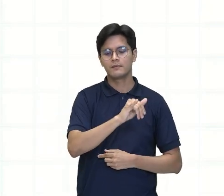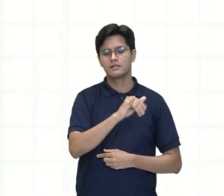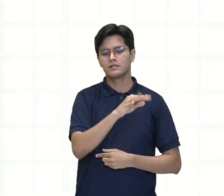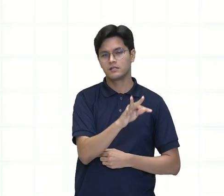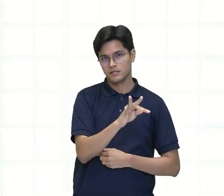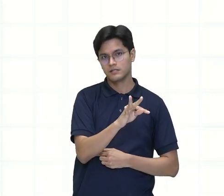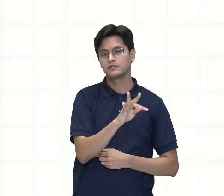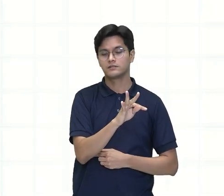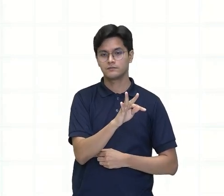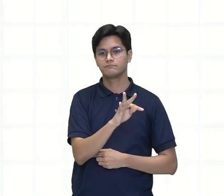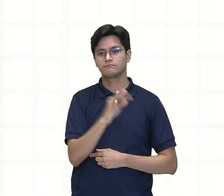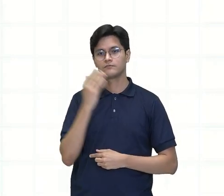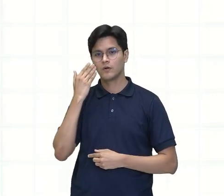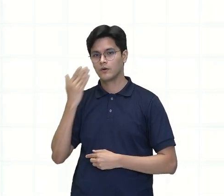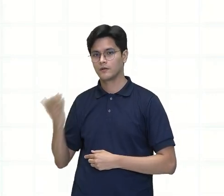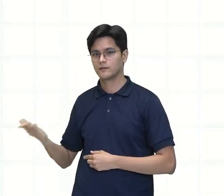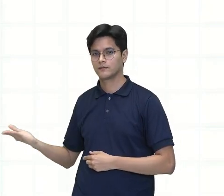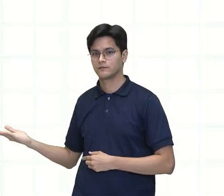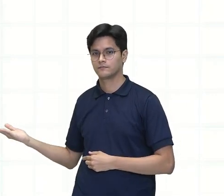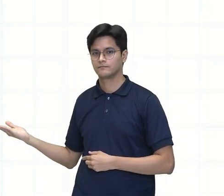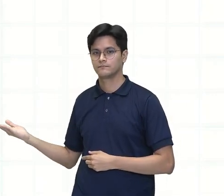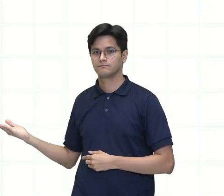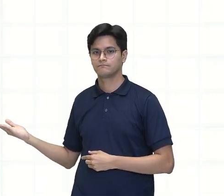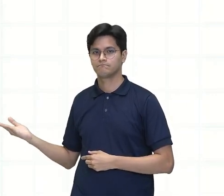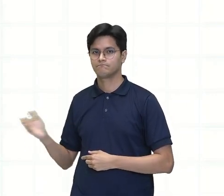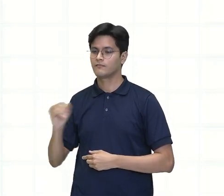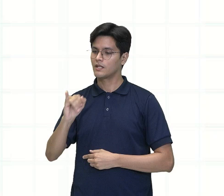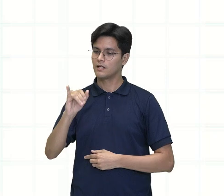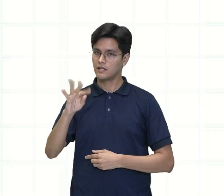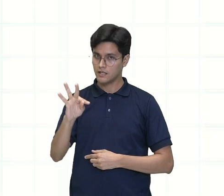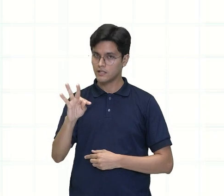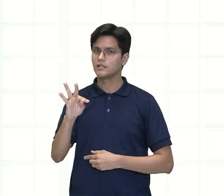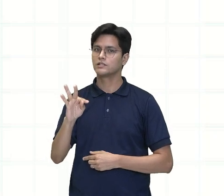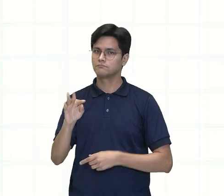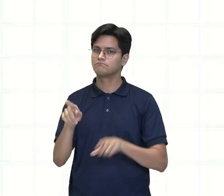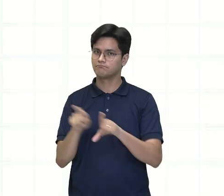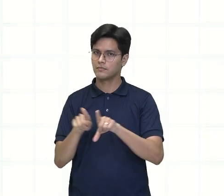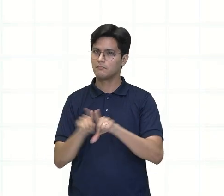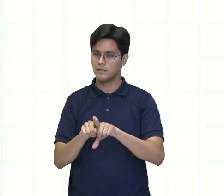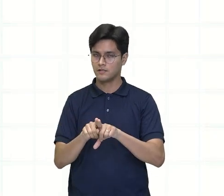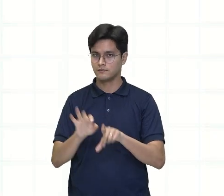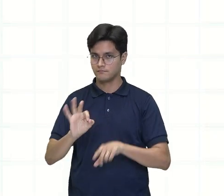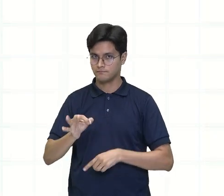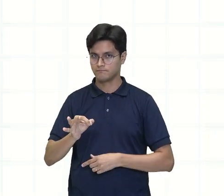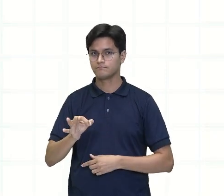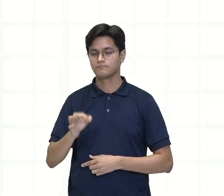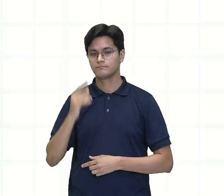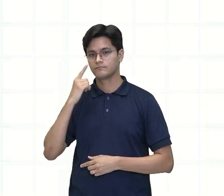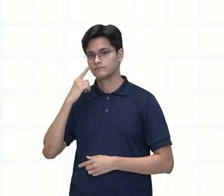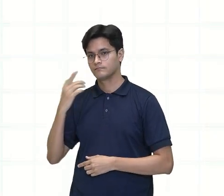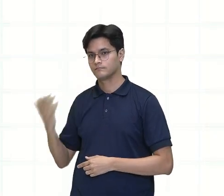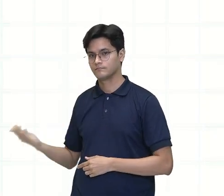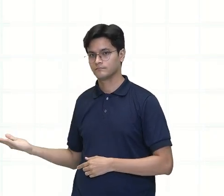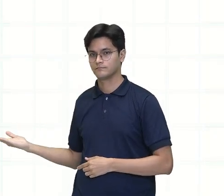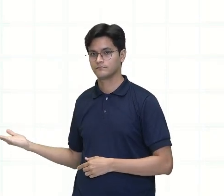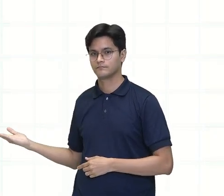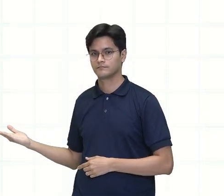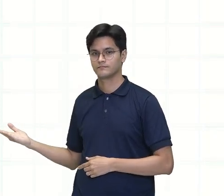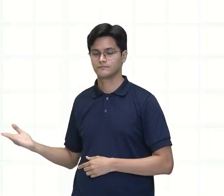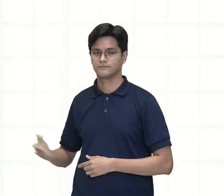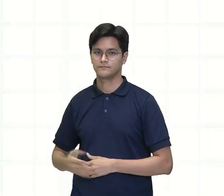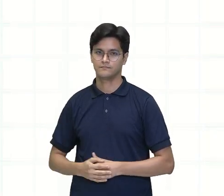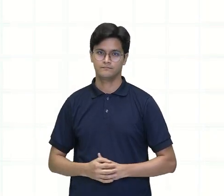sujeito it, é a mesma palavra, né, lá do sujeito. pronome com função de sujeito, que é o